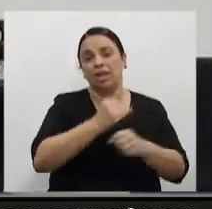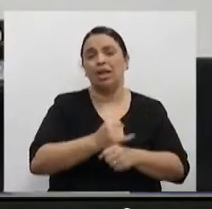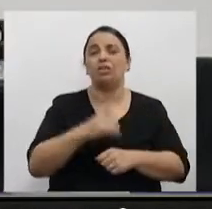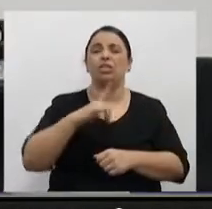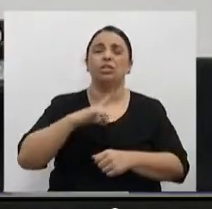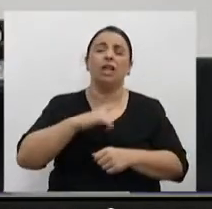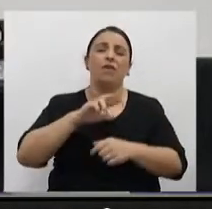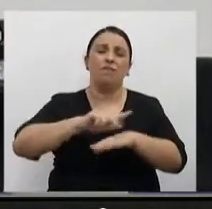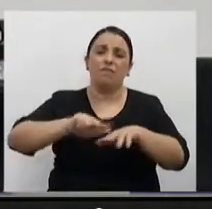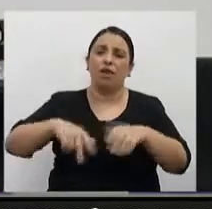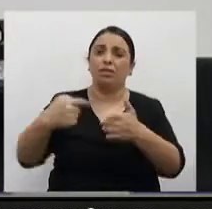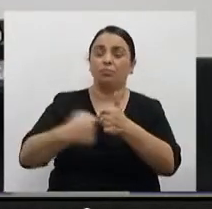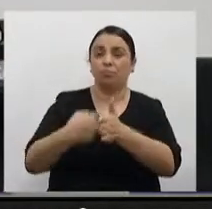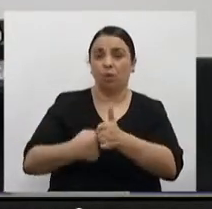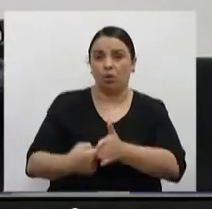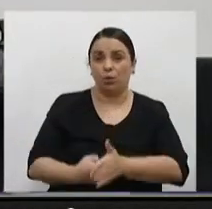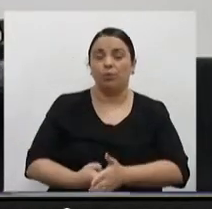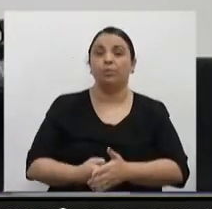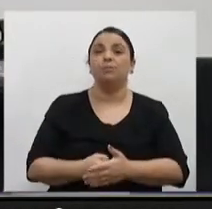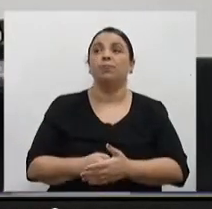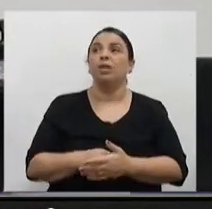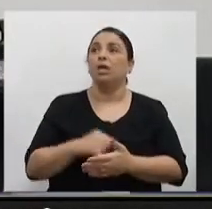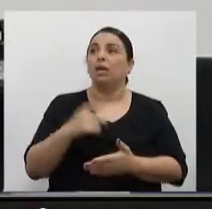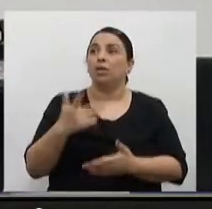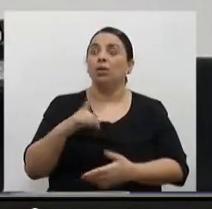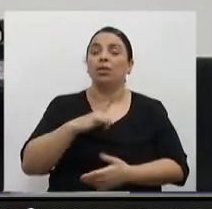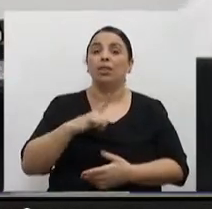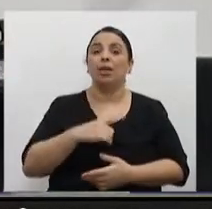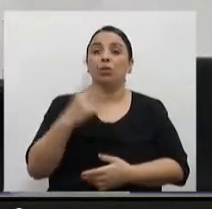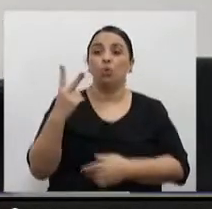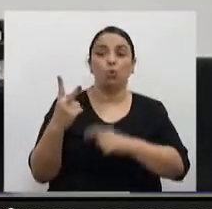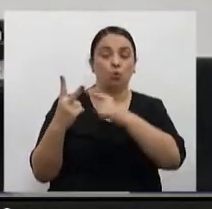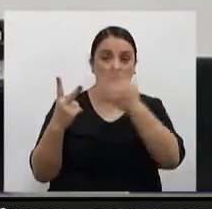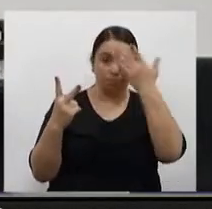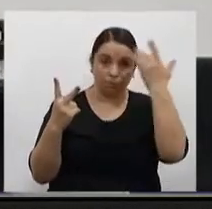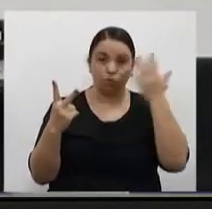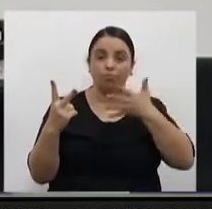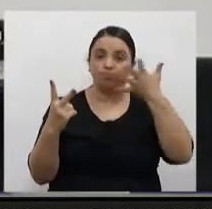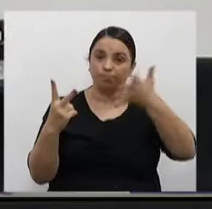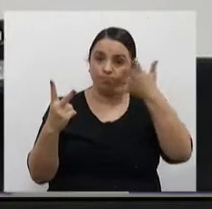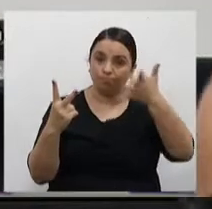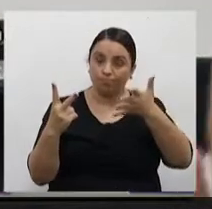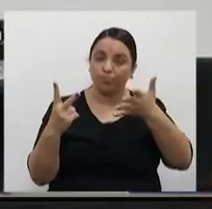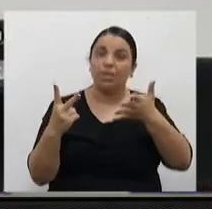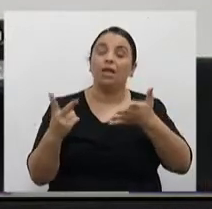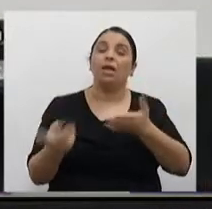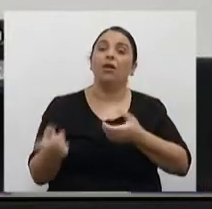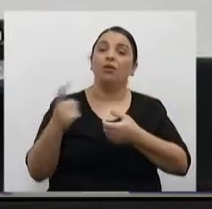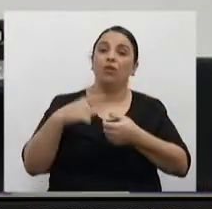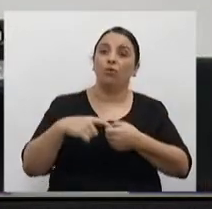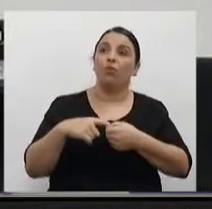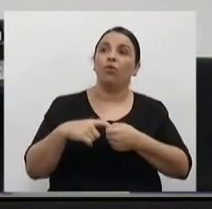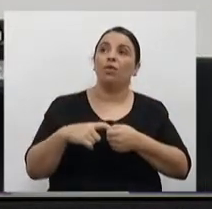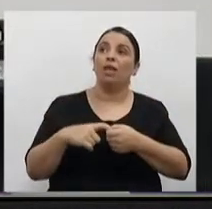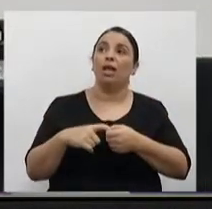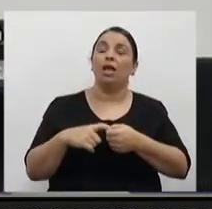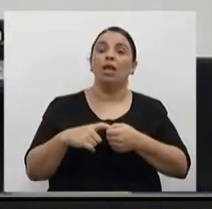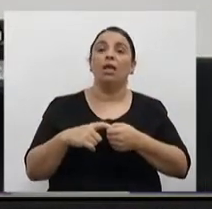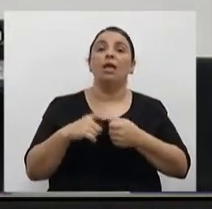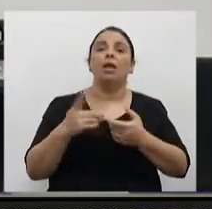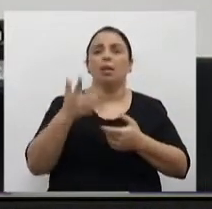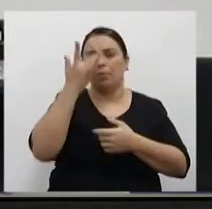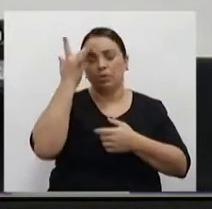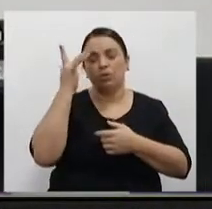gente fazer todas. Estamos aqui só mais duas pessoas, então, para a gente finalizar e retornar para o fim com a fala dos representantes do